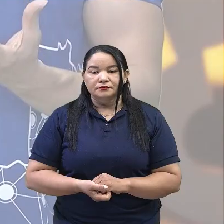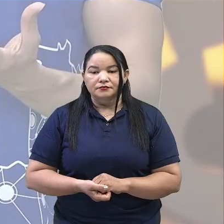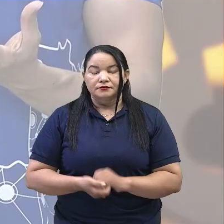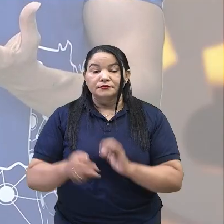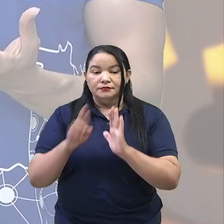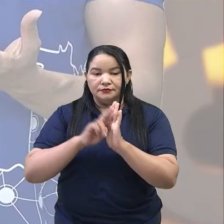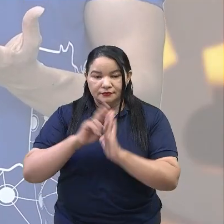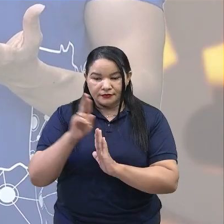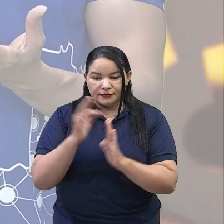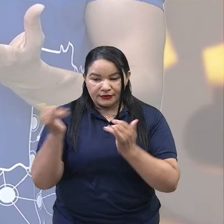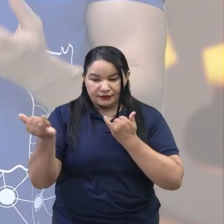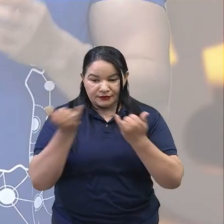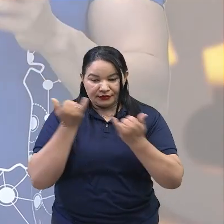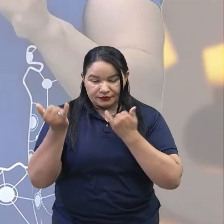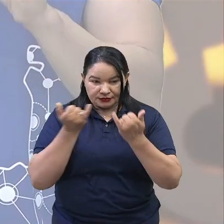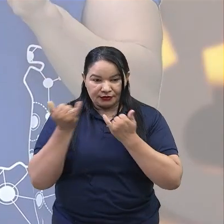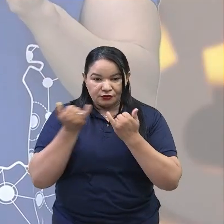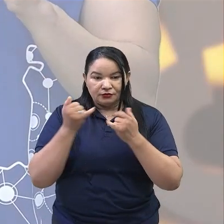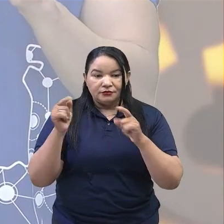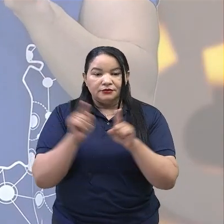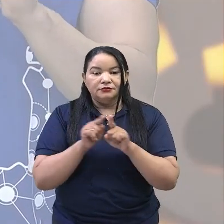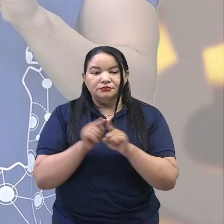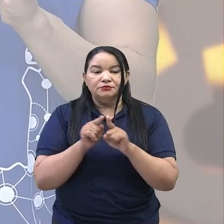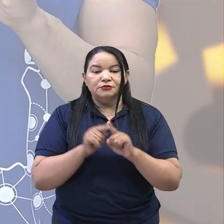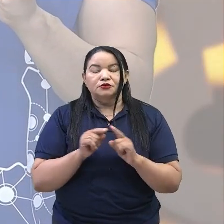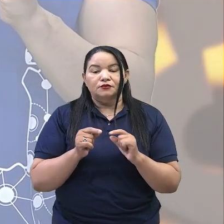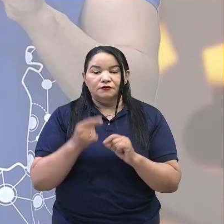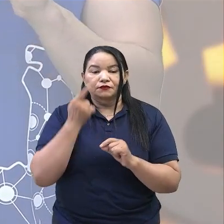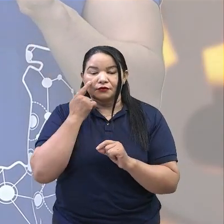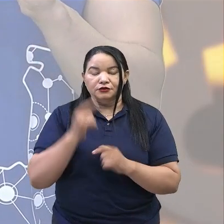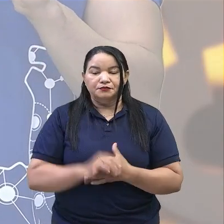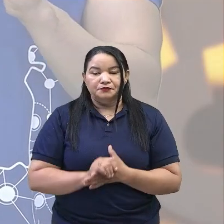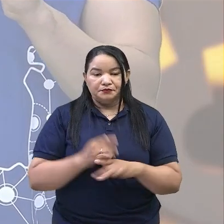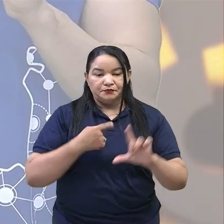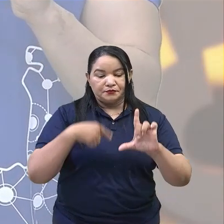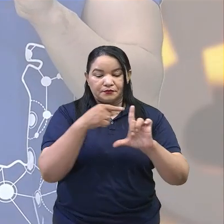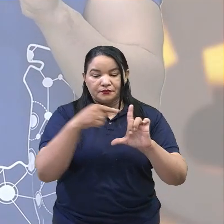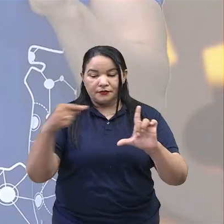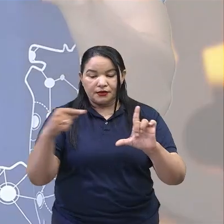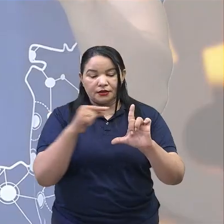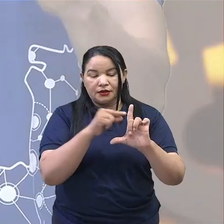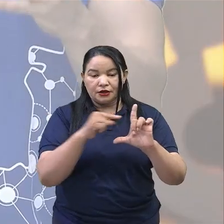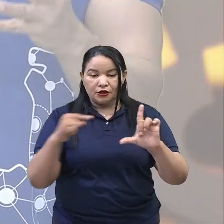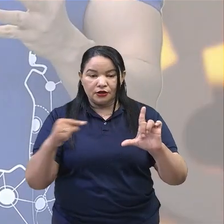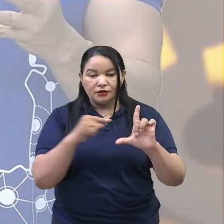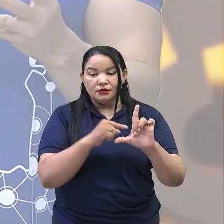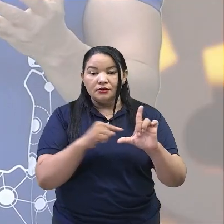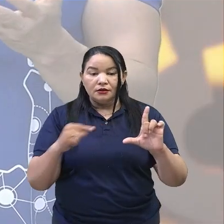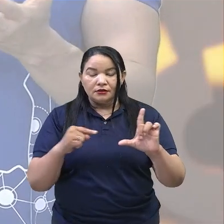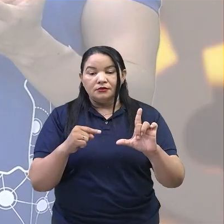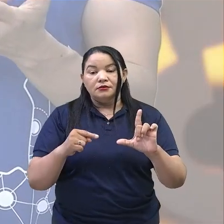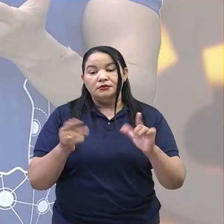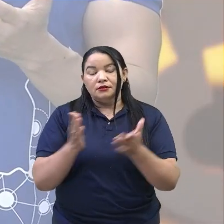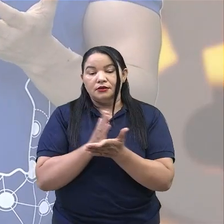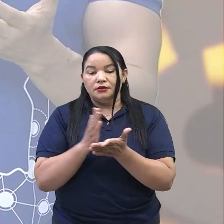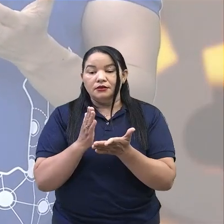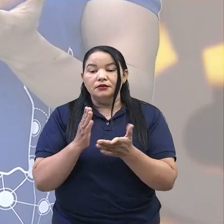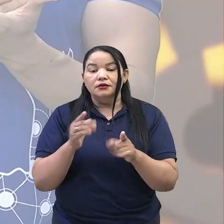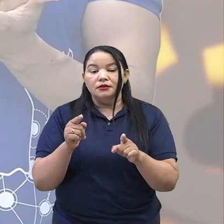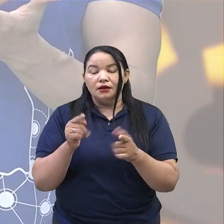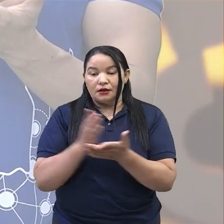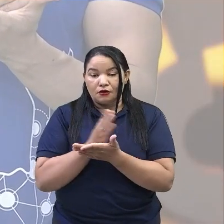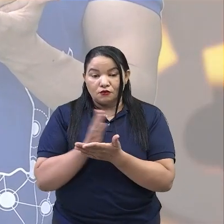Representa as informações ali por meio de pontos que estão conectados ali por linhas, mostra ali a variação de dados ao